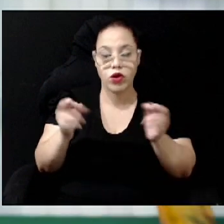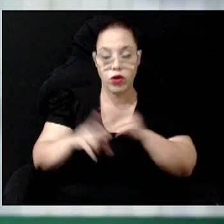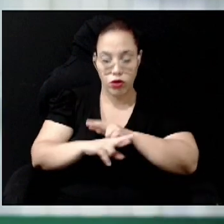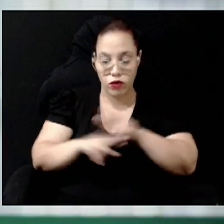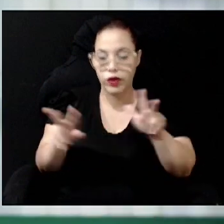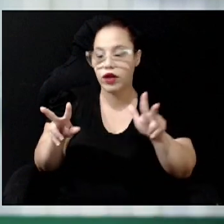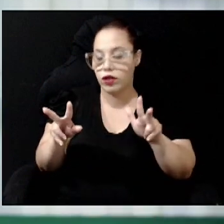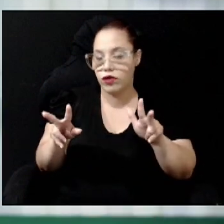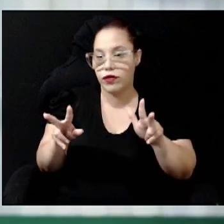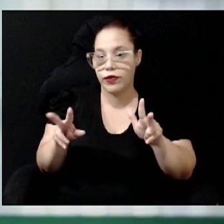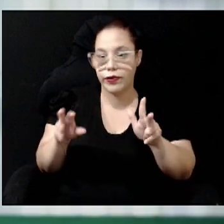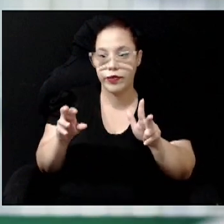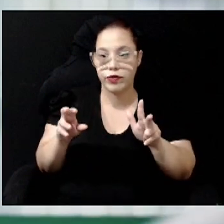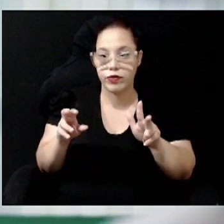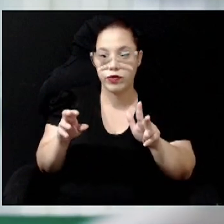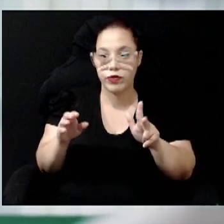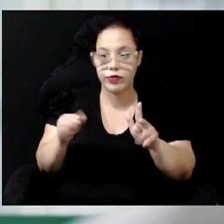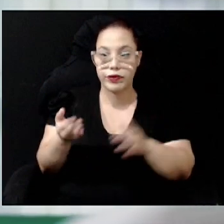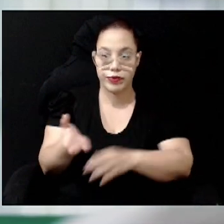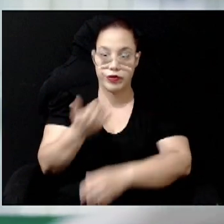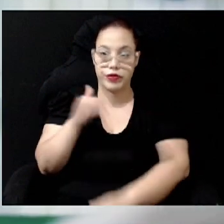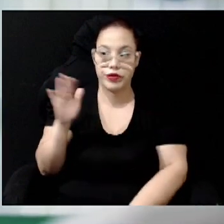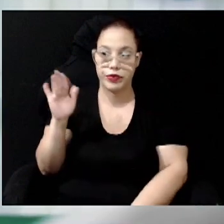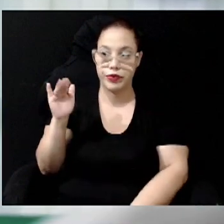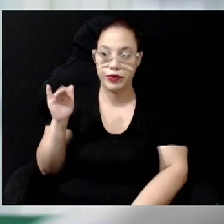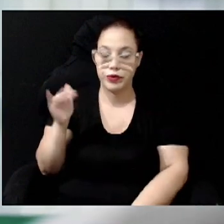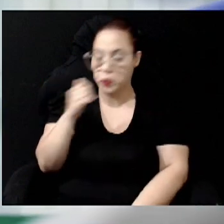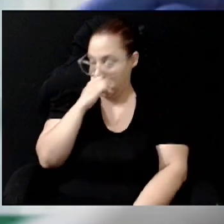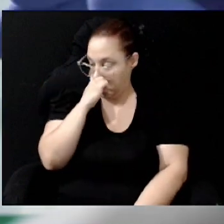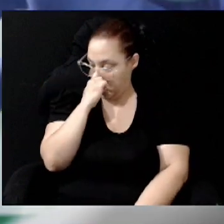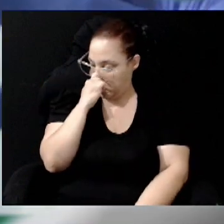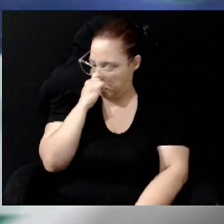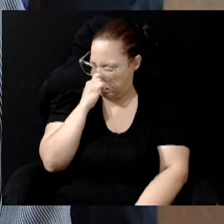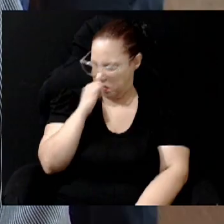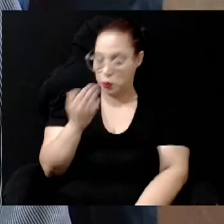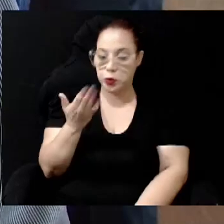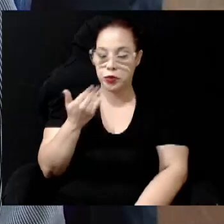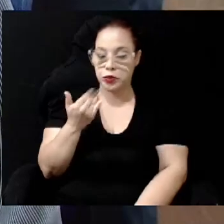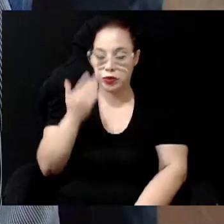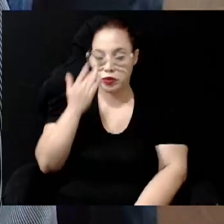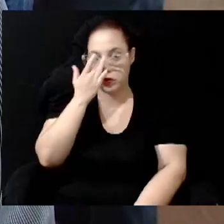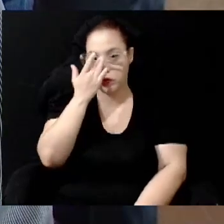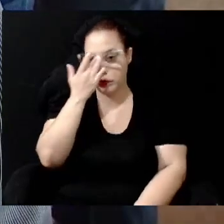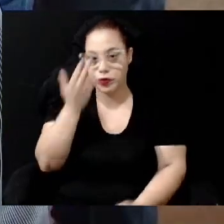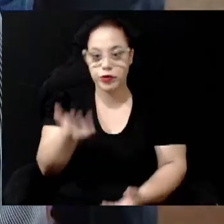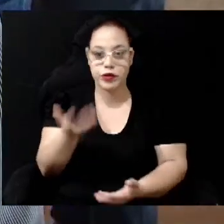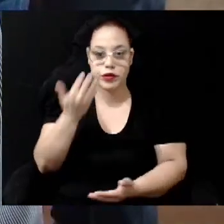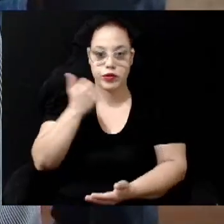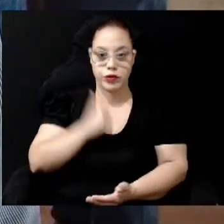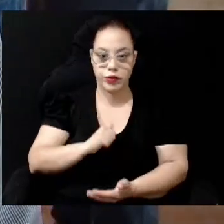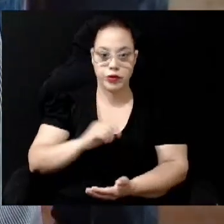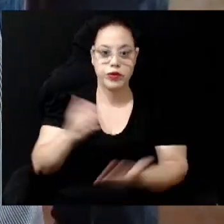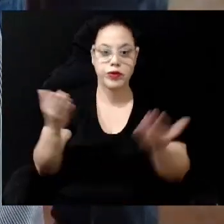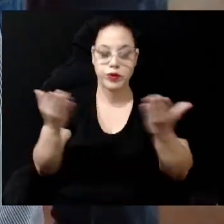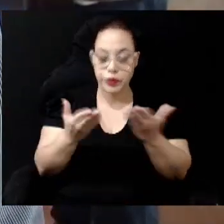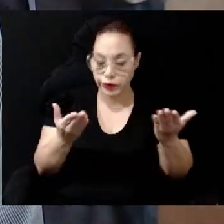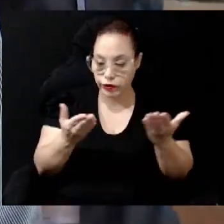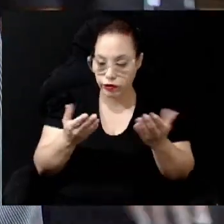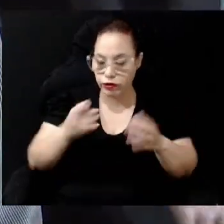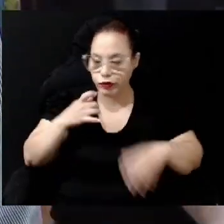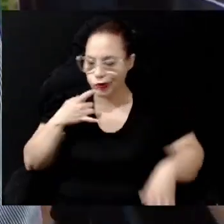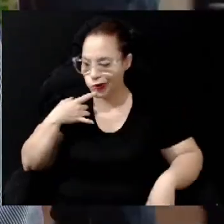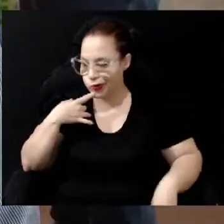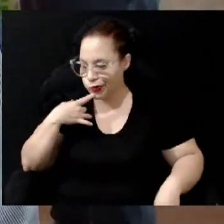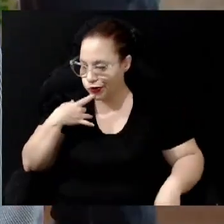está por detrás da ciência dos alimentos que as pessoas consomem. E hoje existe, na realidade,